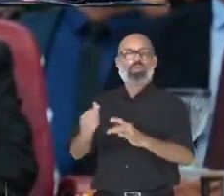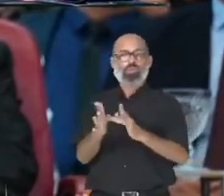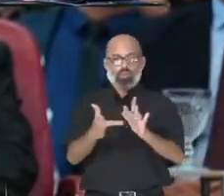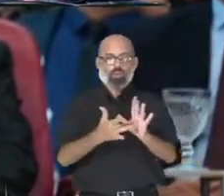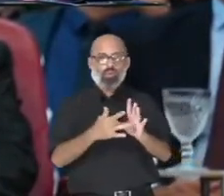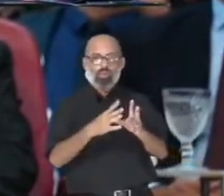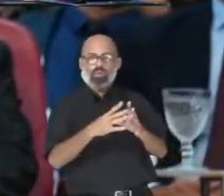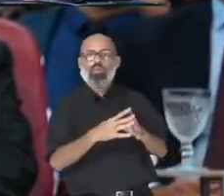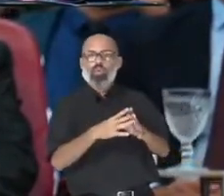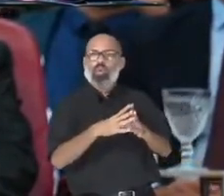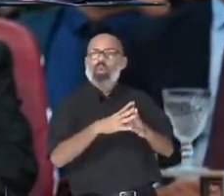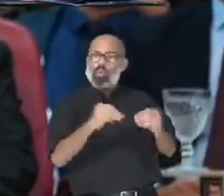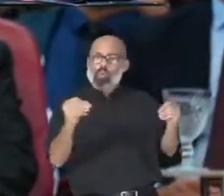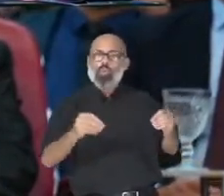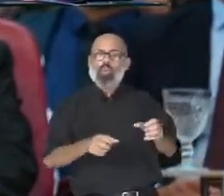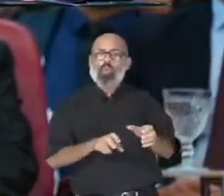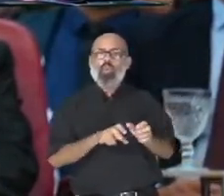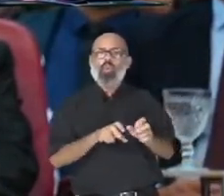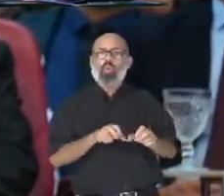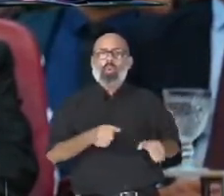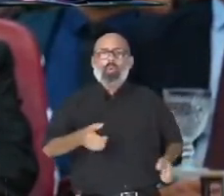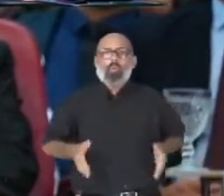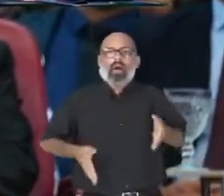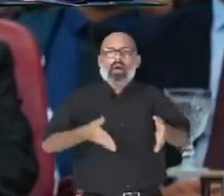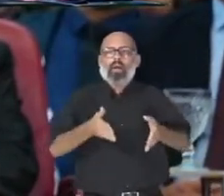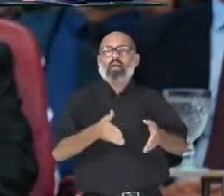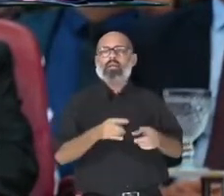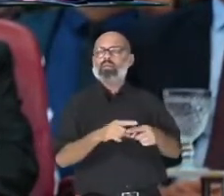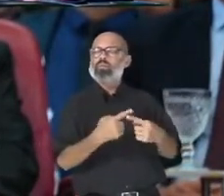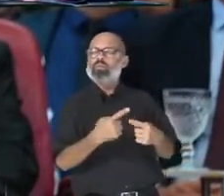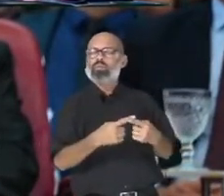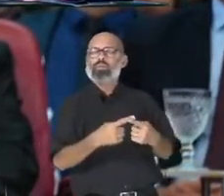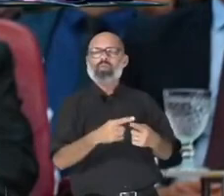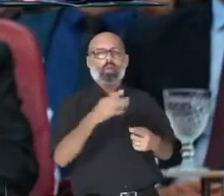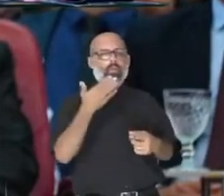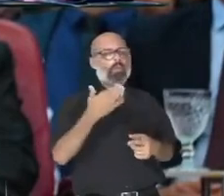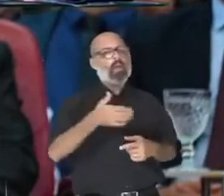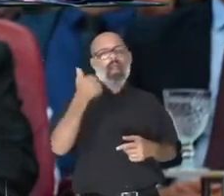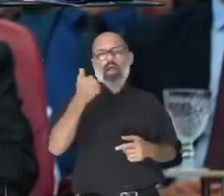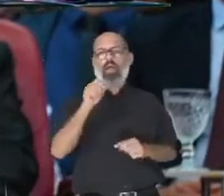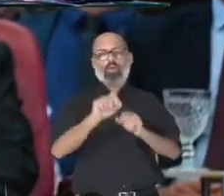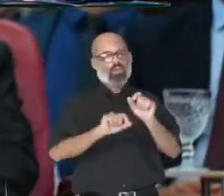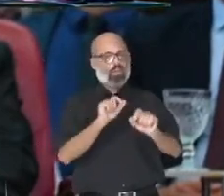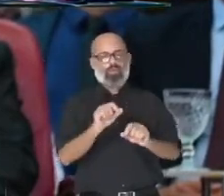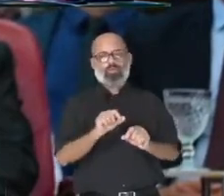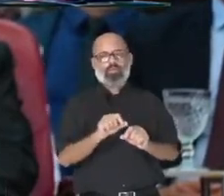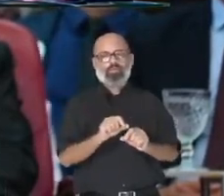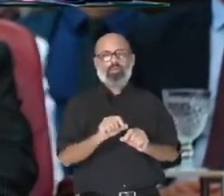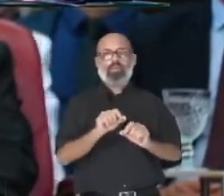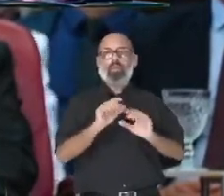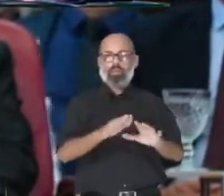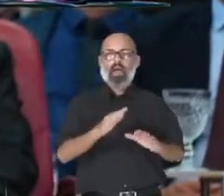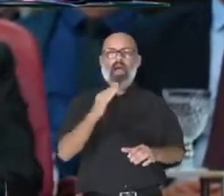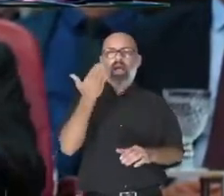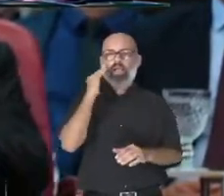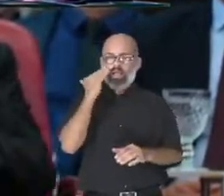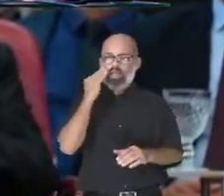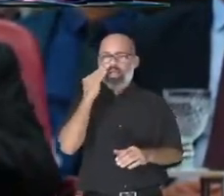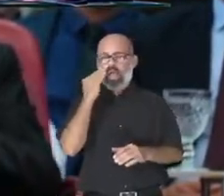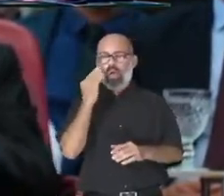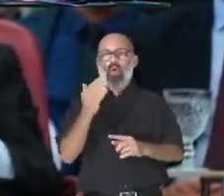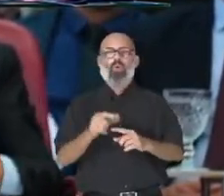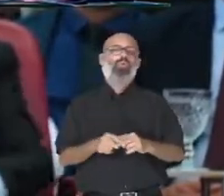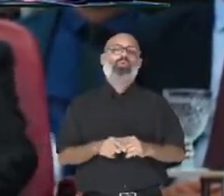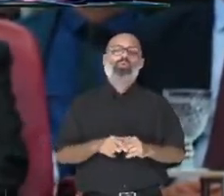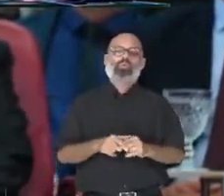curou um paralítico. Aí ele disse para ele: vocês viram eu curar o paralítico? Vocês farão obras maiores do que essa. Não, você ainda não entendeu. Vocês viram eu